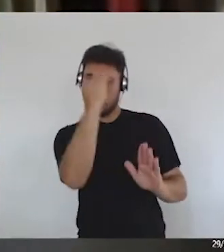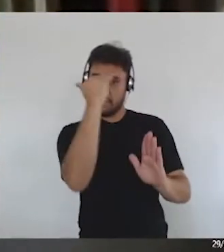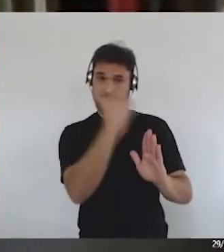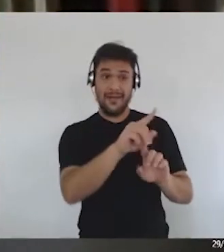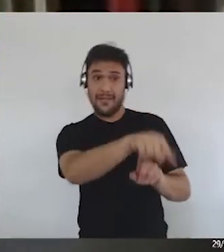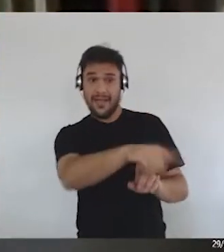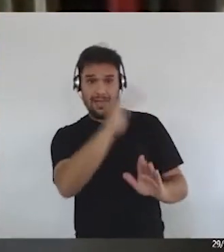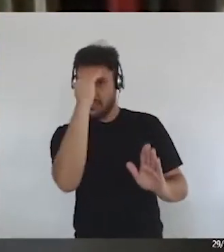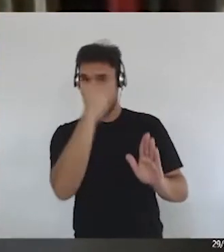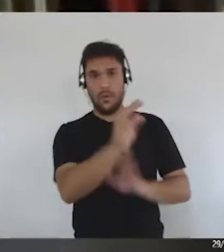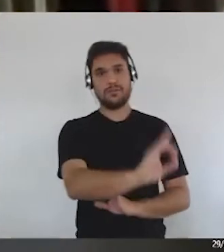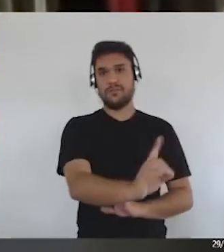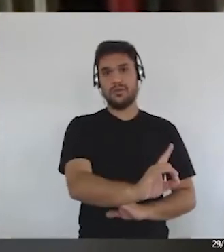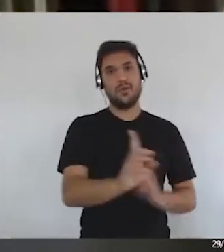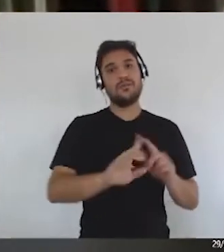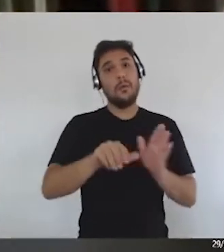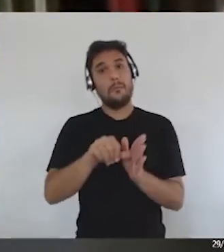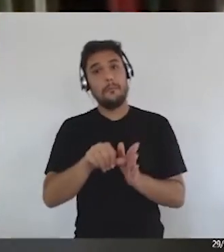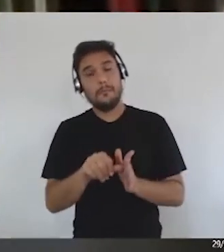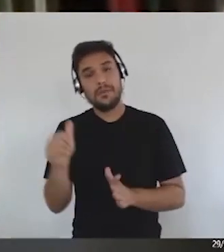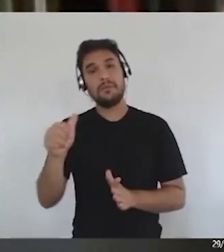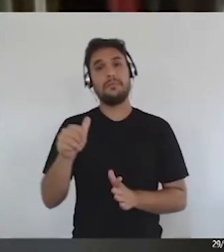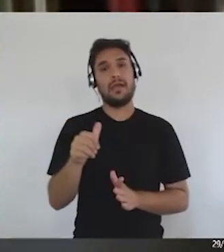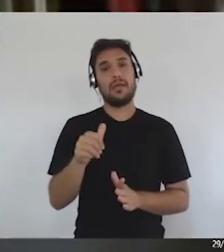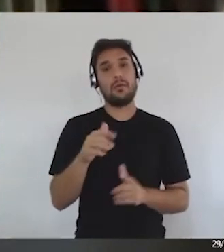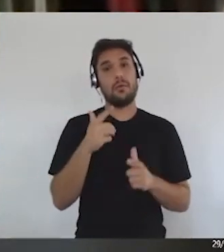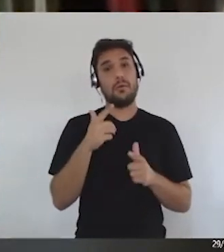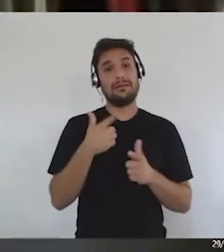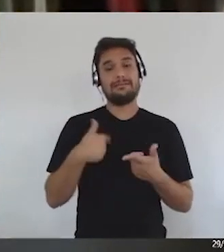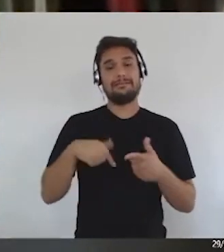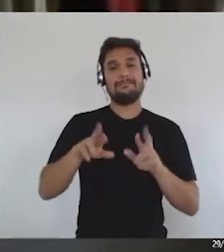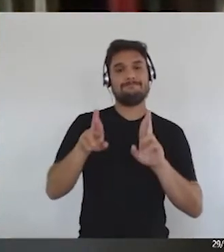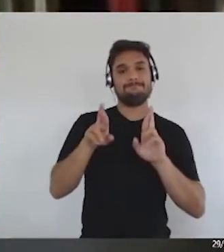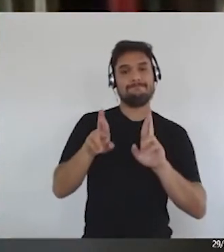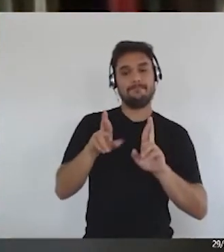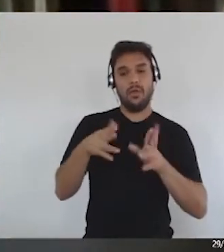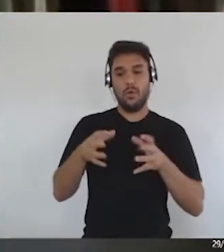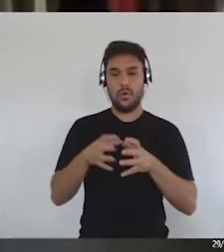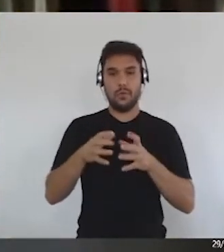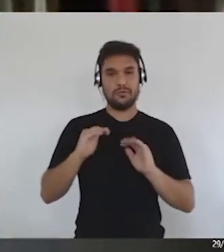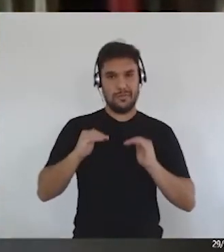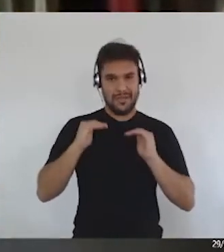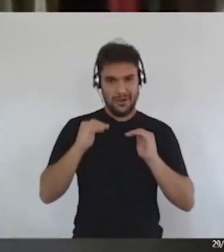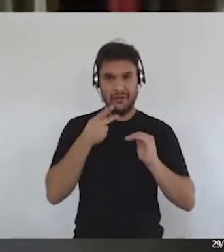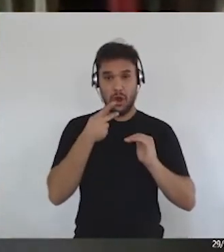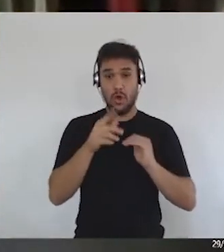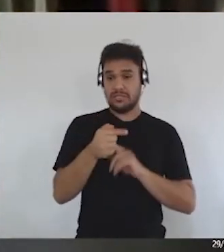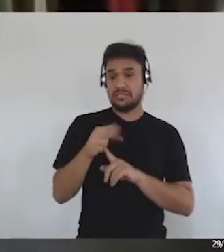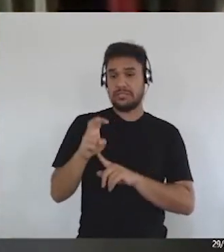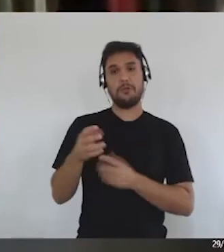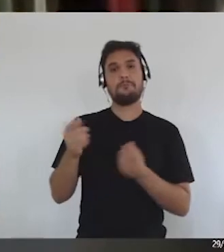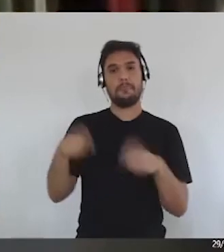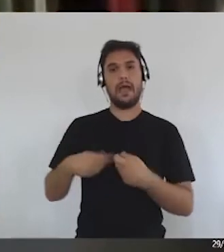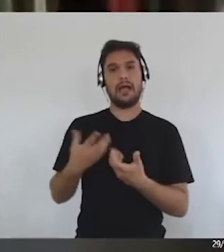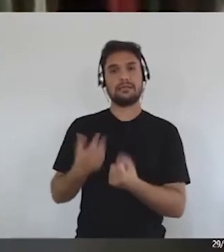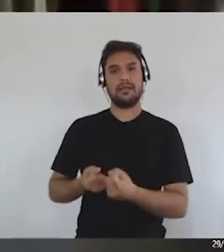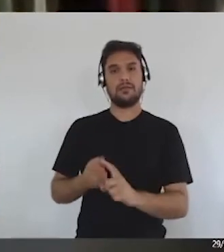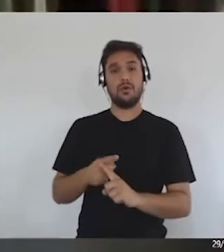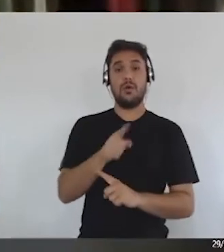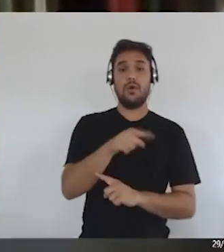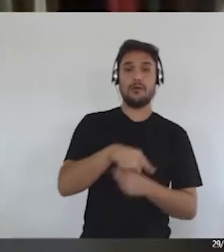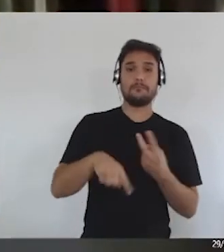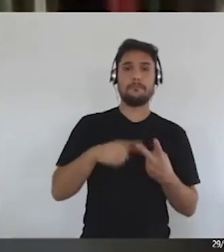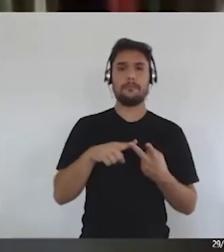não cumpriu. Portanto, primeira ponta de esperança. A Corte disse, o artigo 75 é válido. A segunda